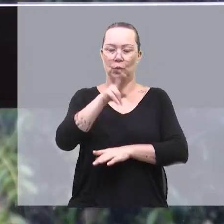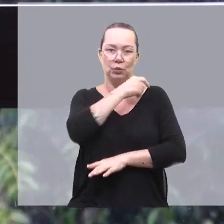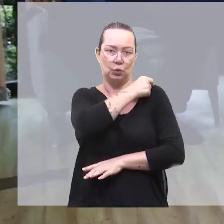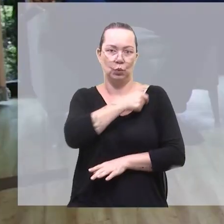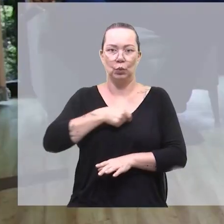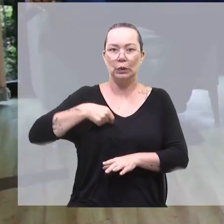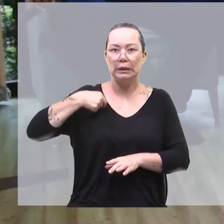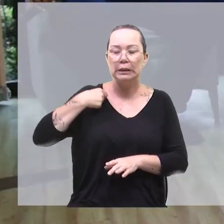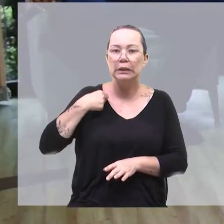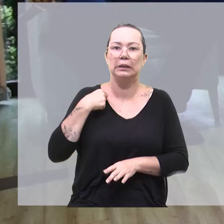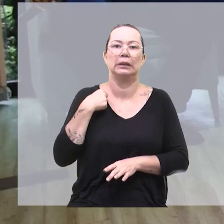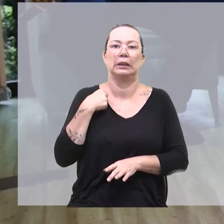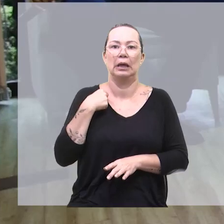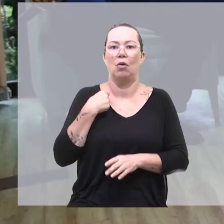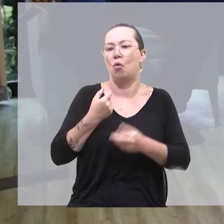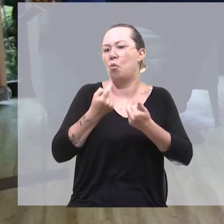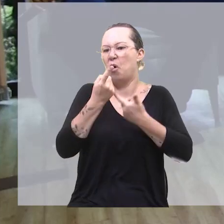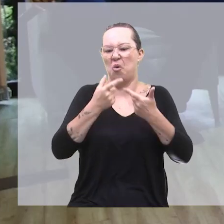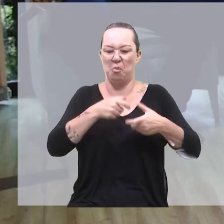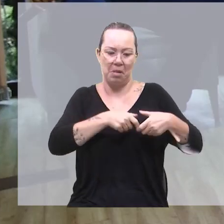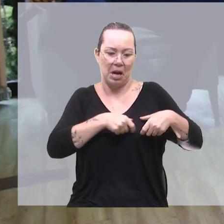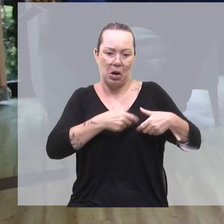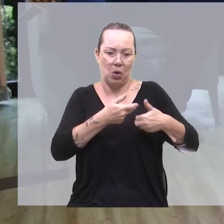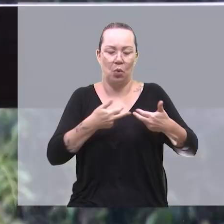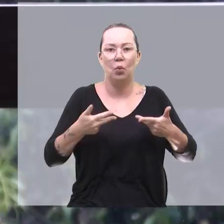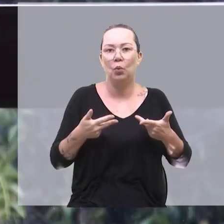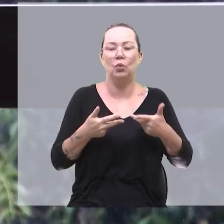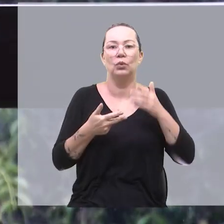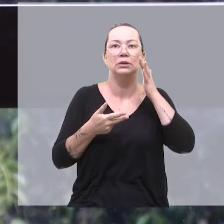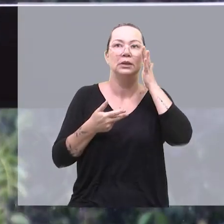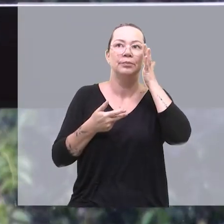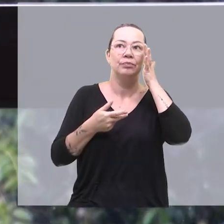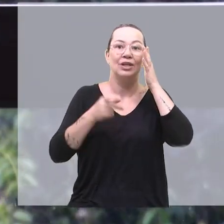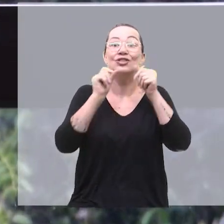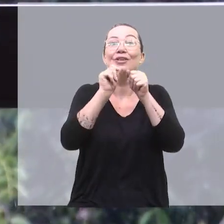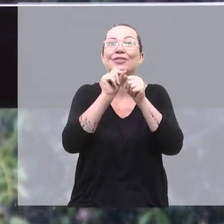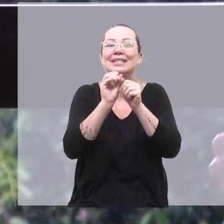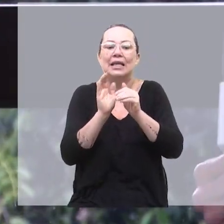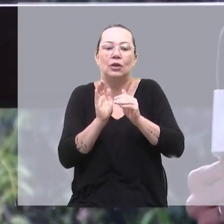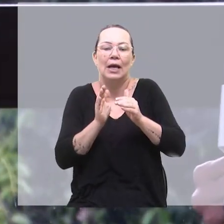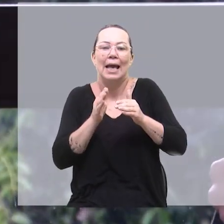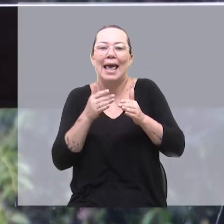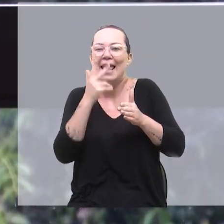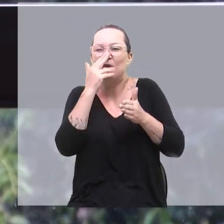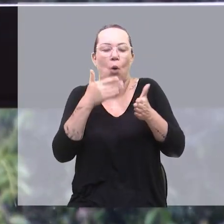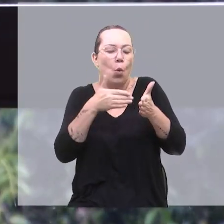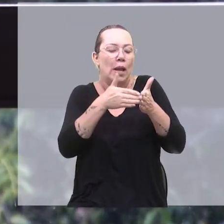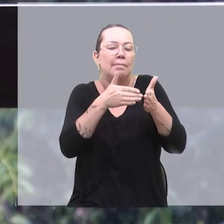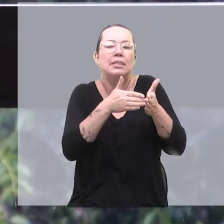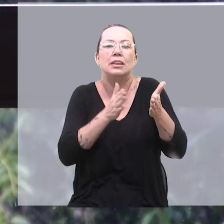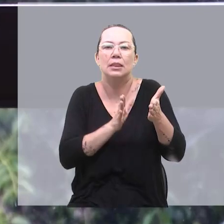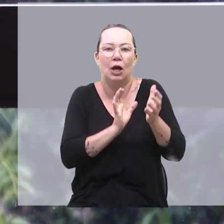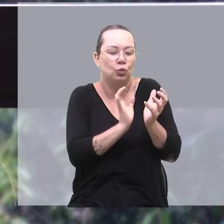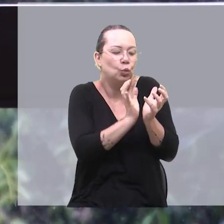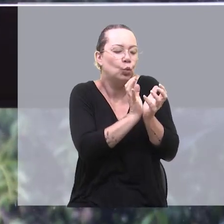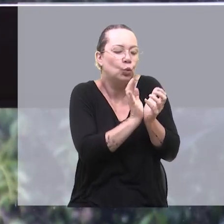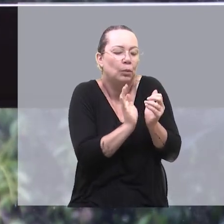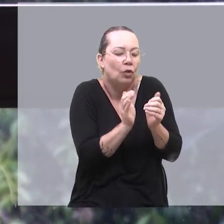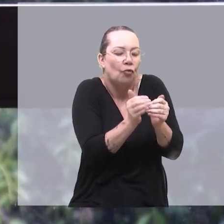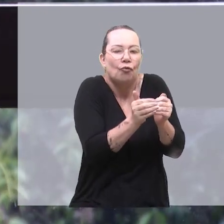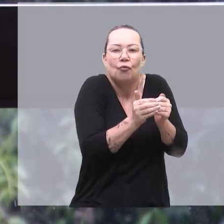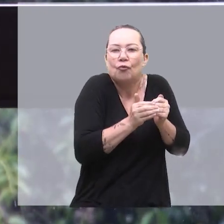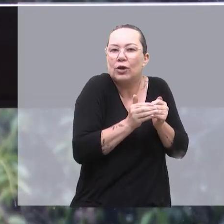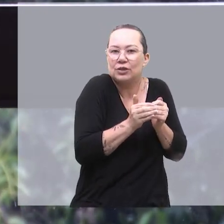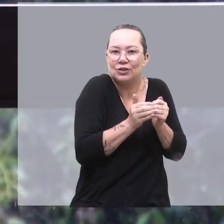usar o cordão ou alguma identificação, a gente está segmentando. E aí eu quero